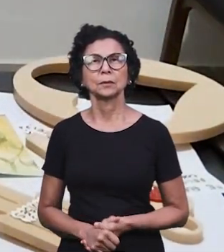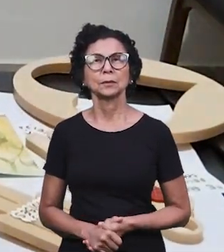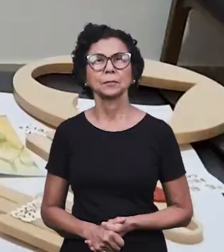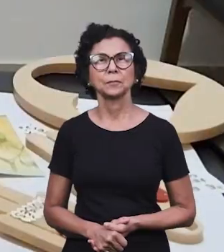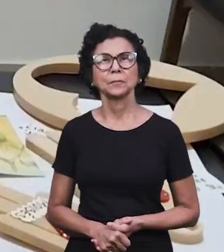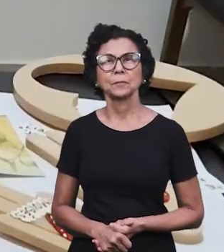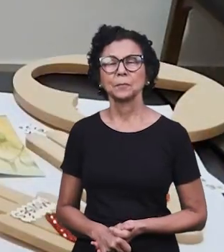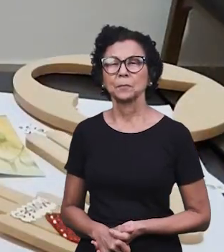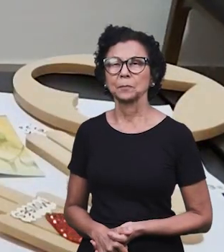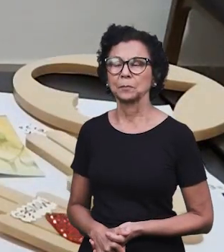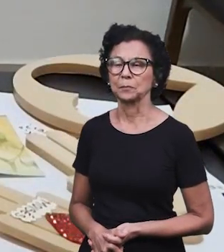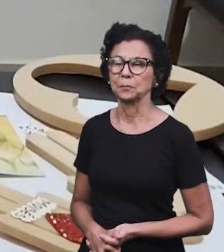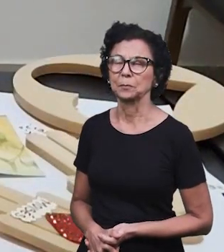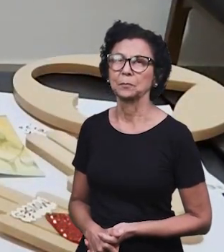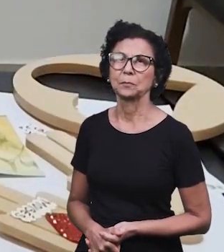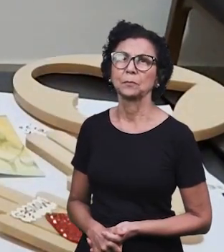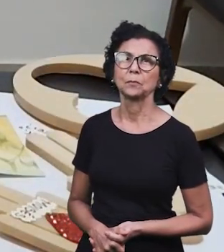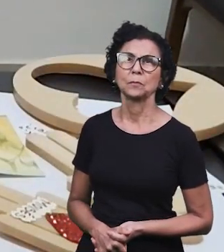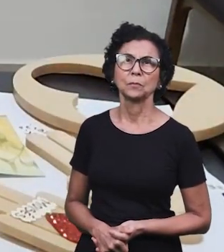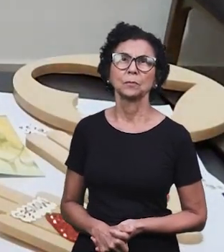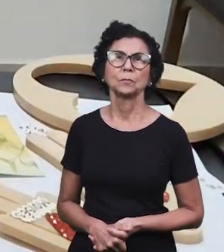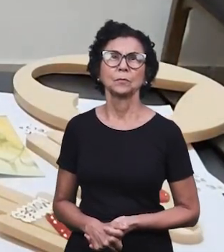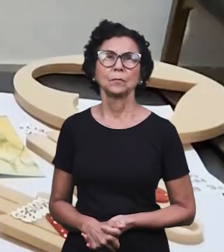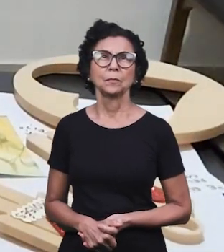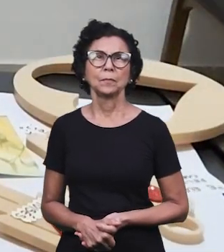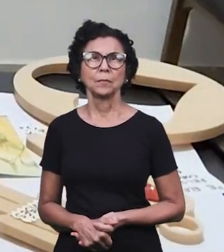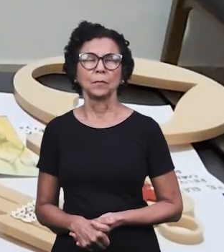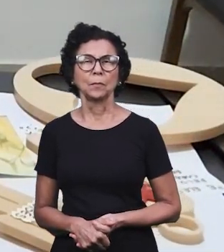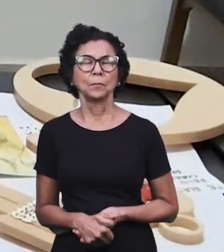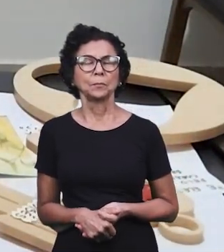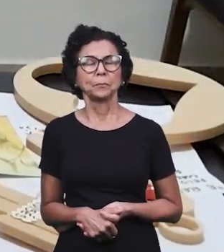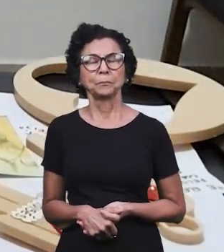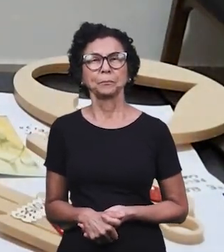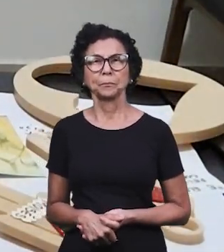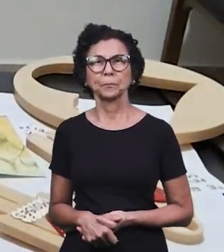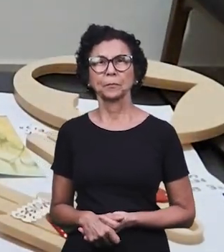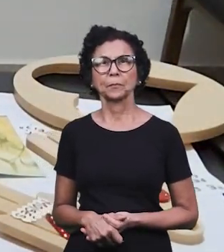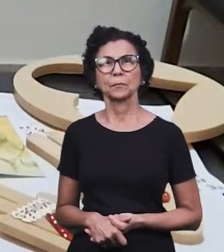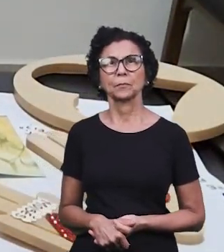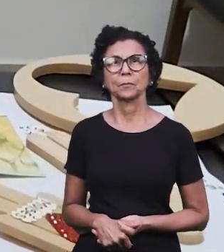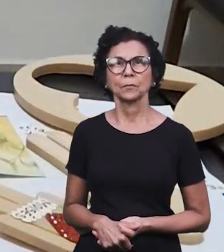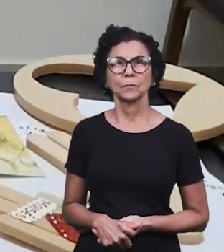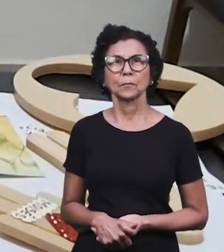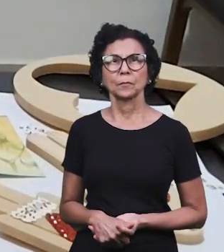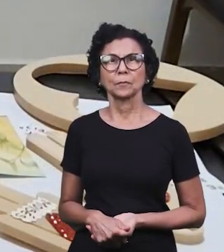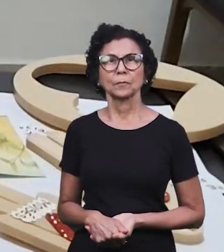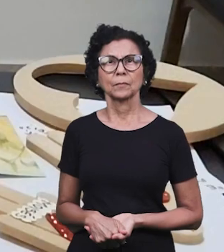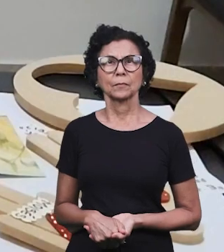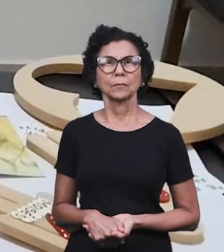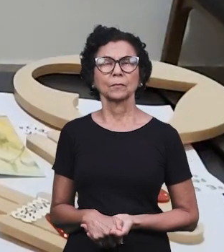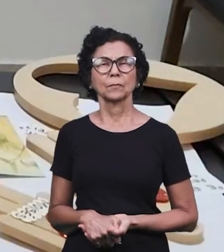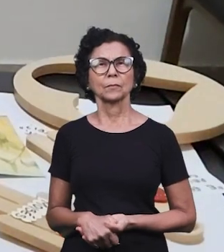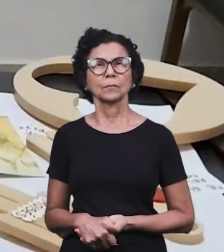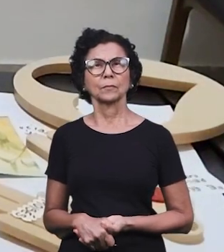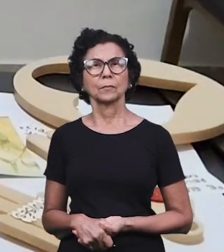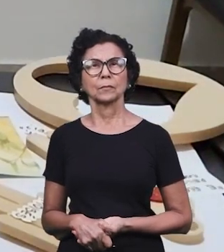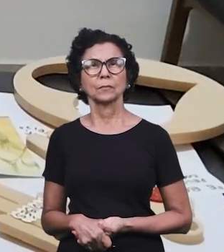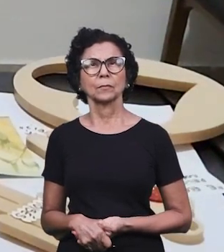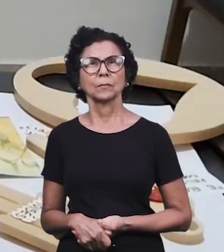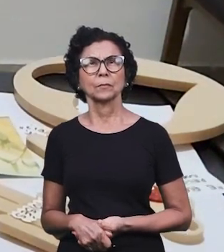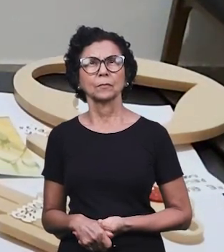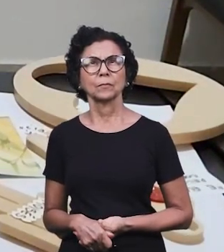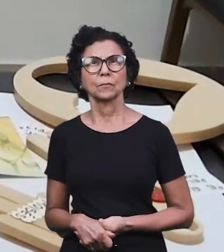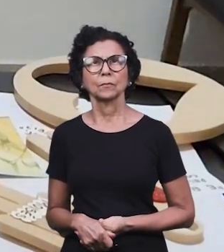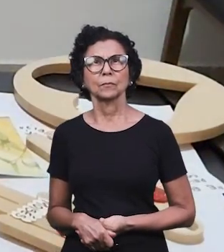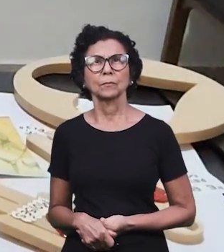nono sinal. Neste momento aqui, todo o povo de Israel estava na escuridão, mas o